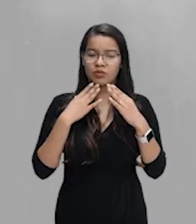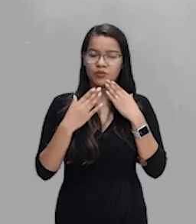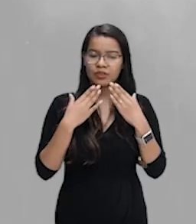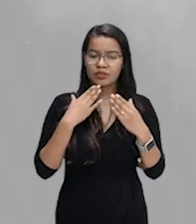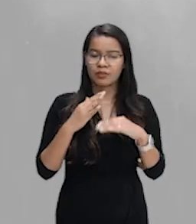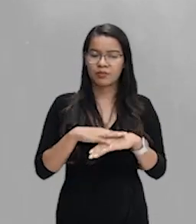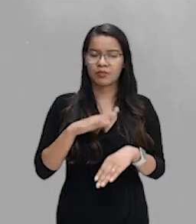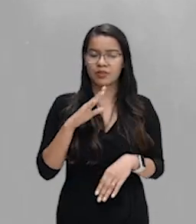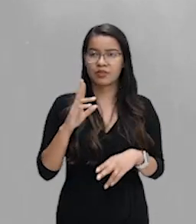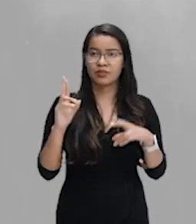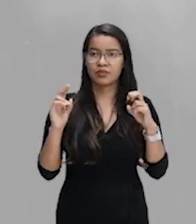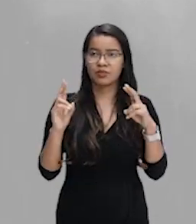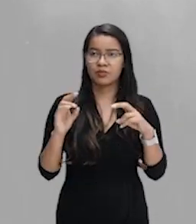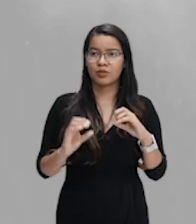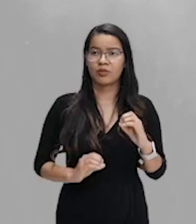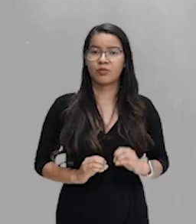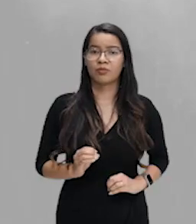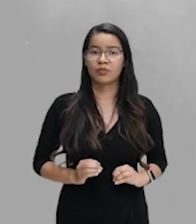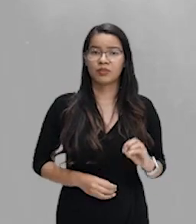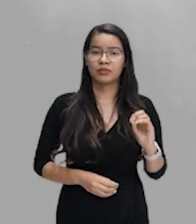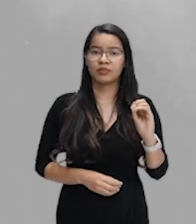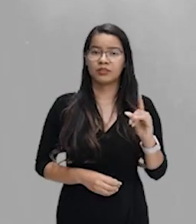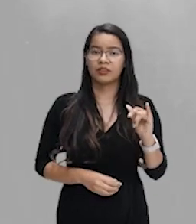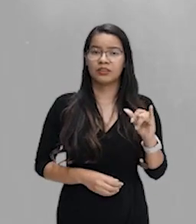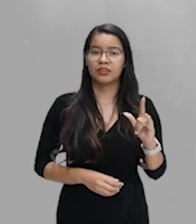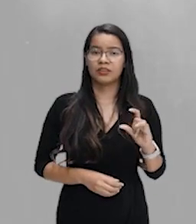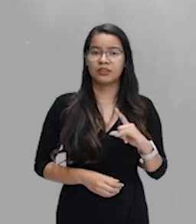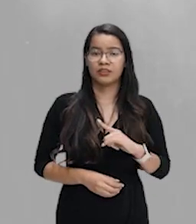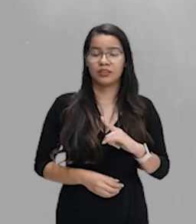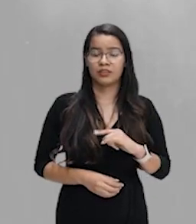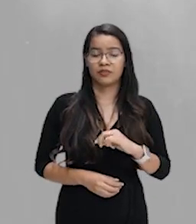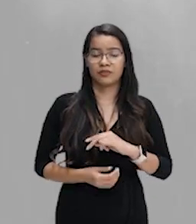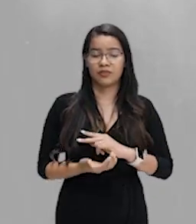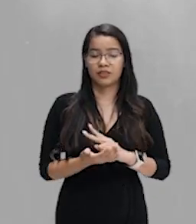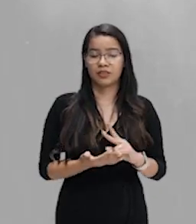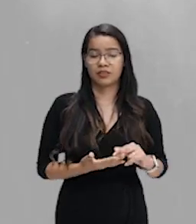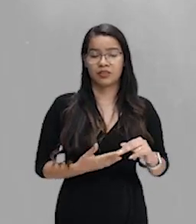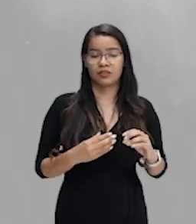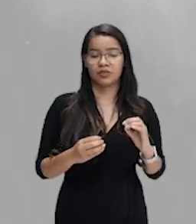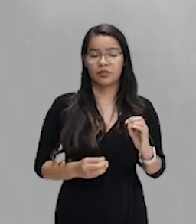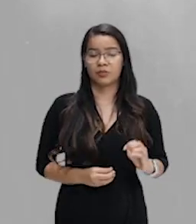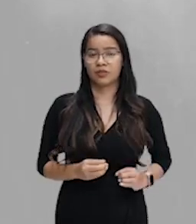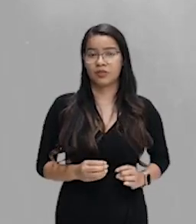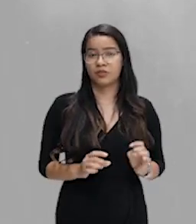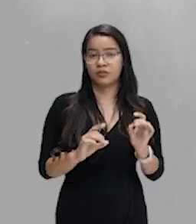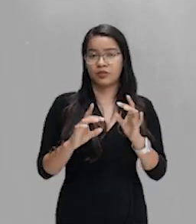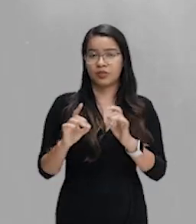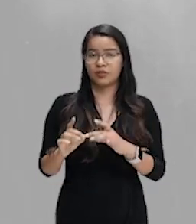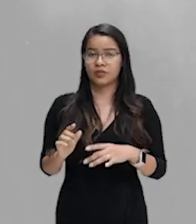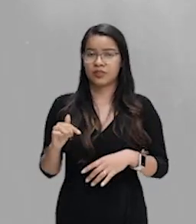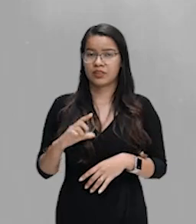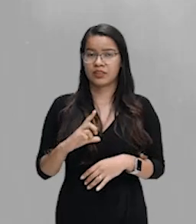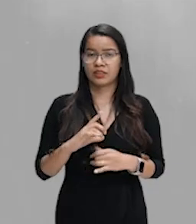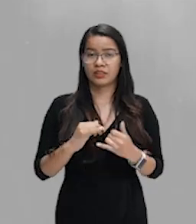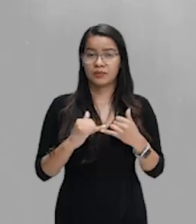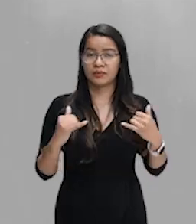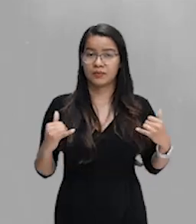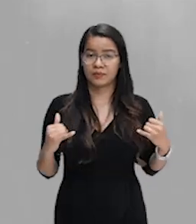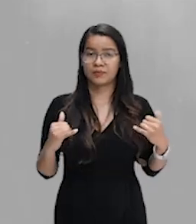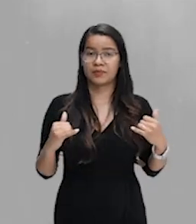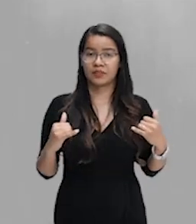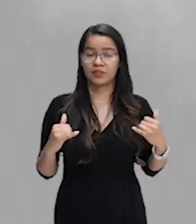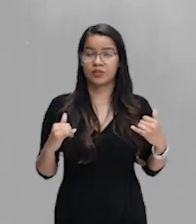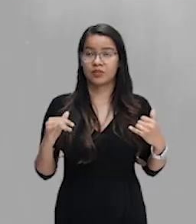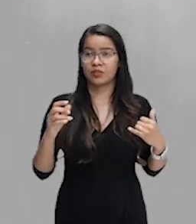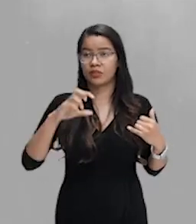mais sobre a obra do Dalí. Tem muitas obras do Dalí, né, que são comerciais. Por exemplo, você tem linhas de perfumes do Salvador Dalí,